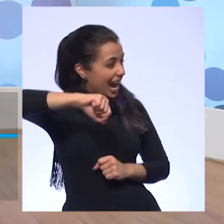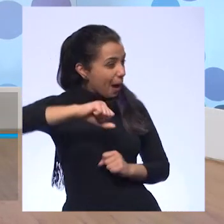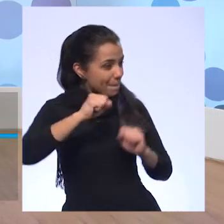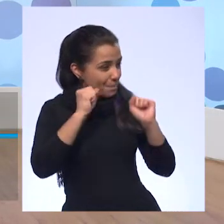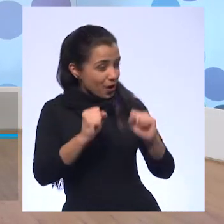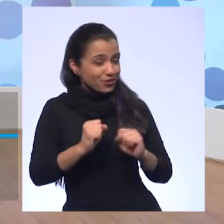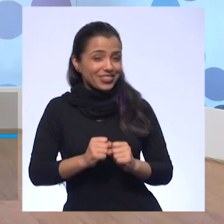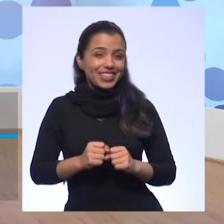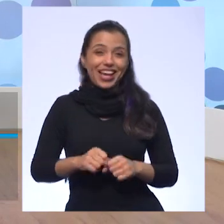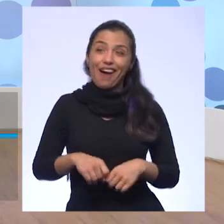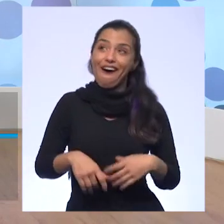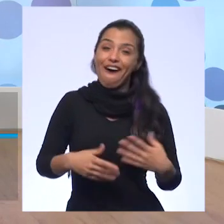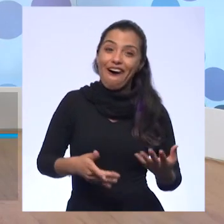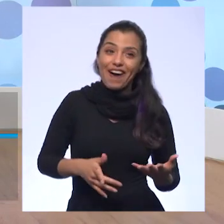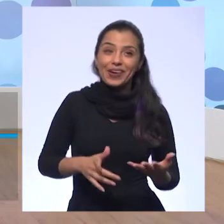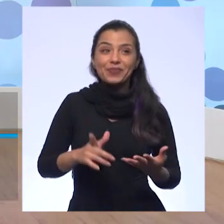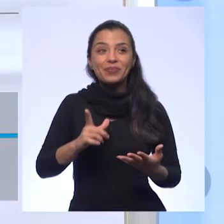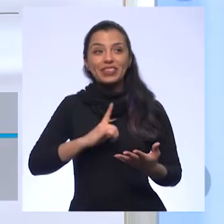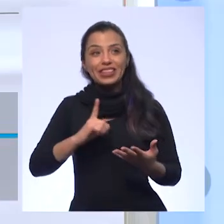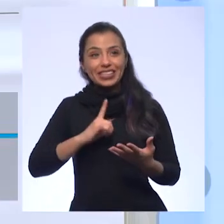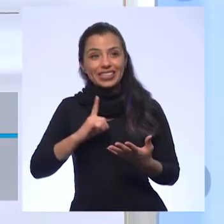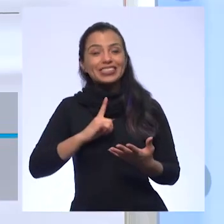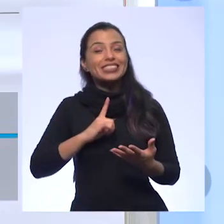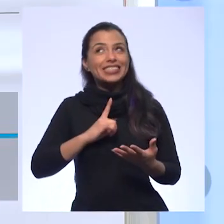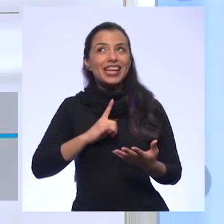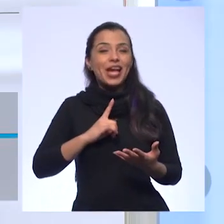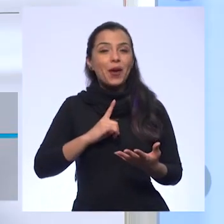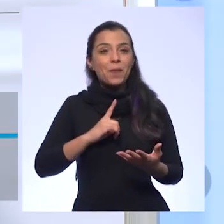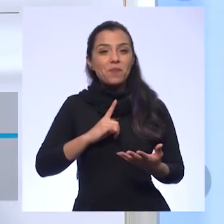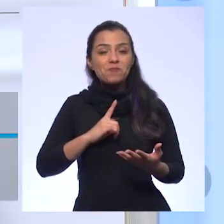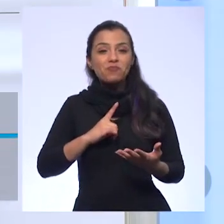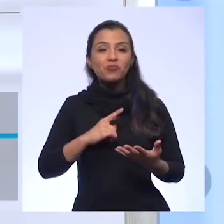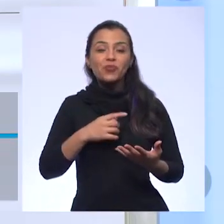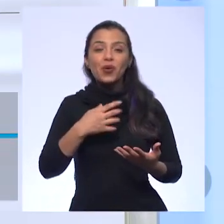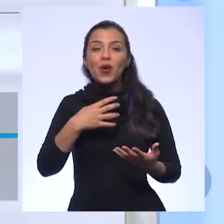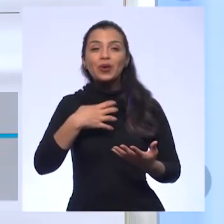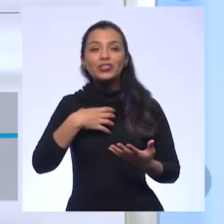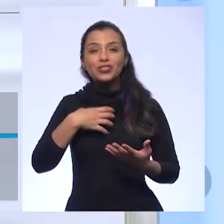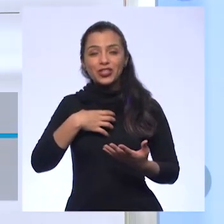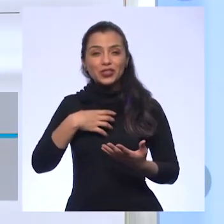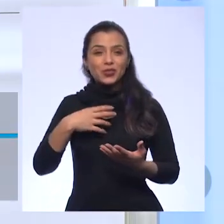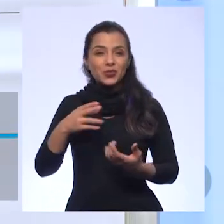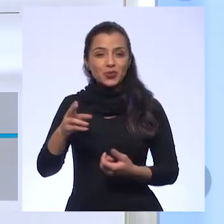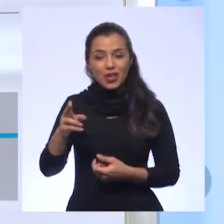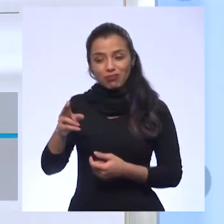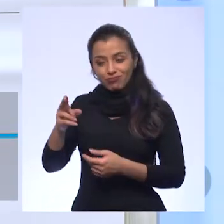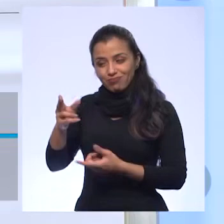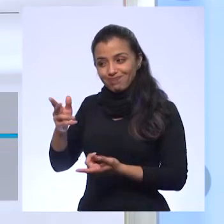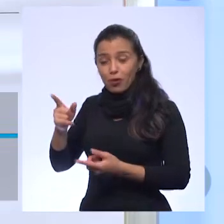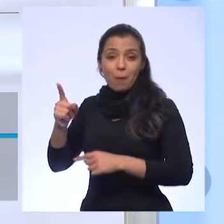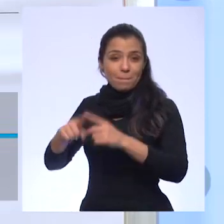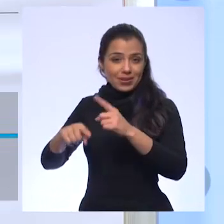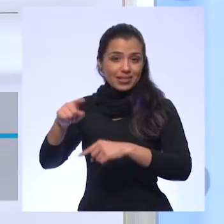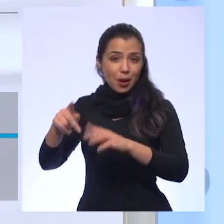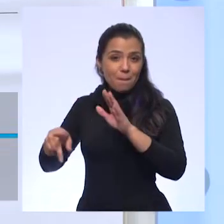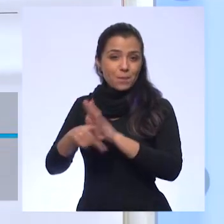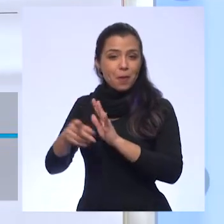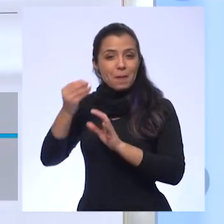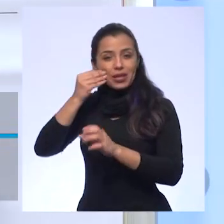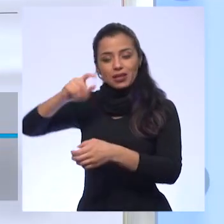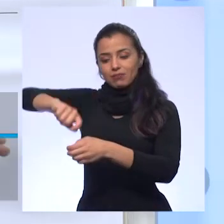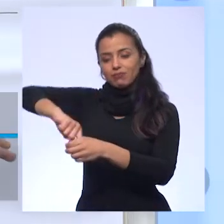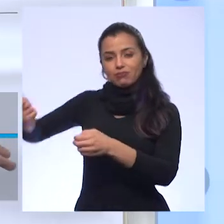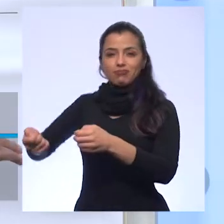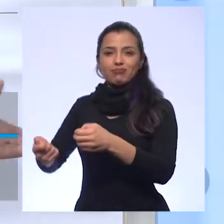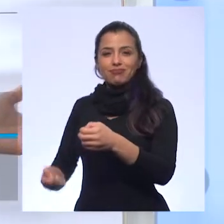sabe o que acontece? Tem uma alavanca já desenvolvida pelo homem que serve para abrir garrafa, tá legal? Não precisa fazer.